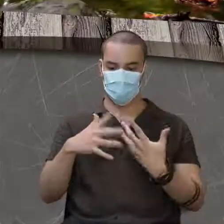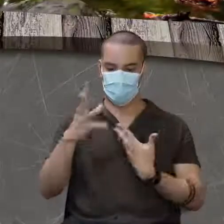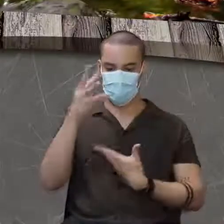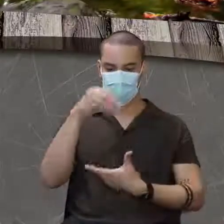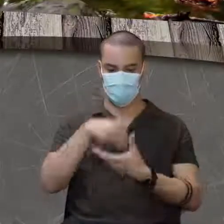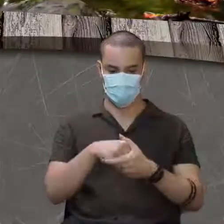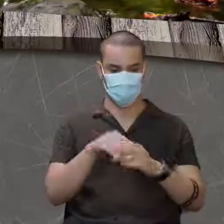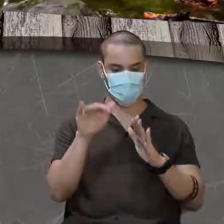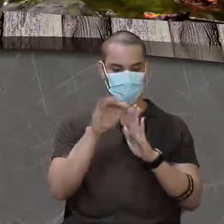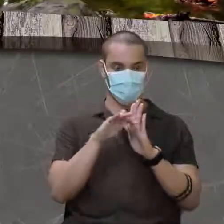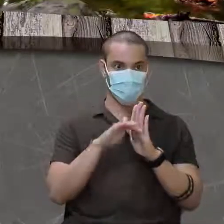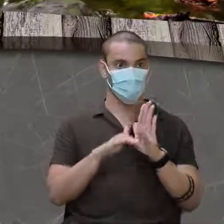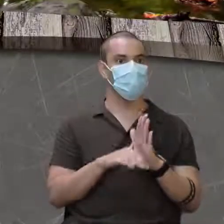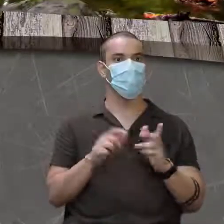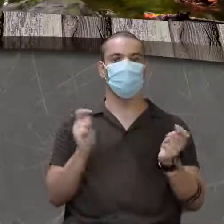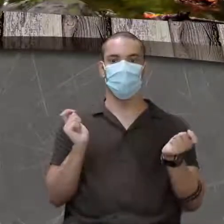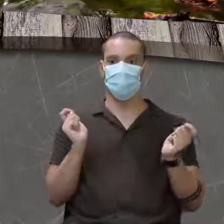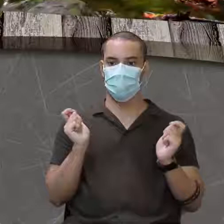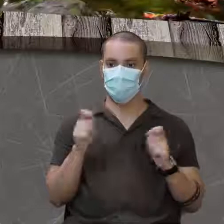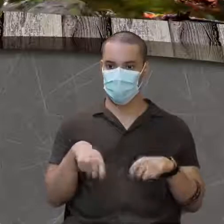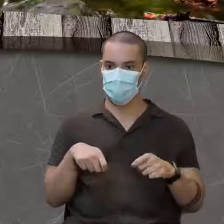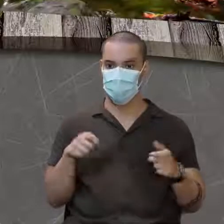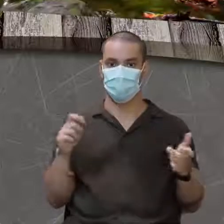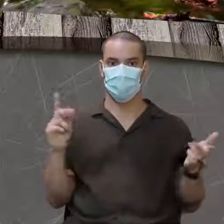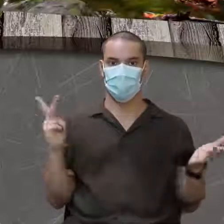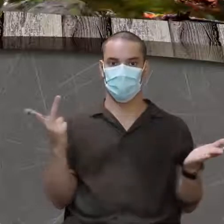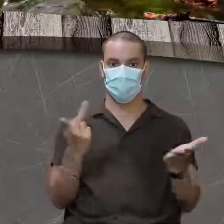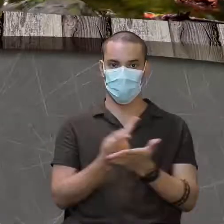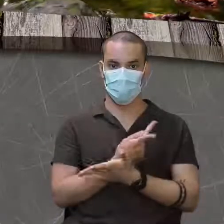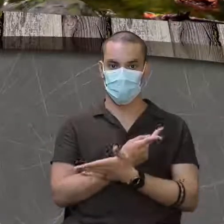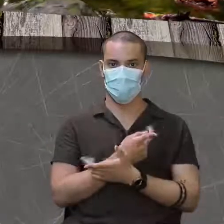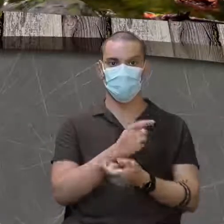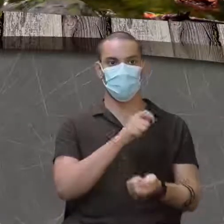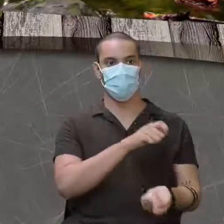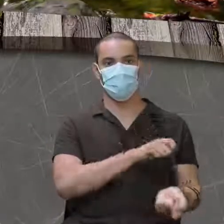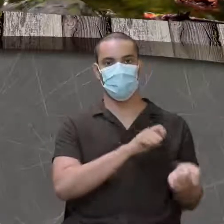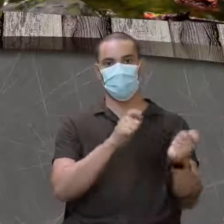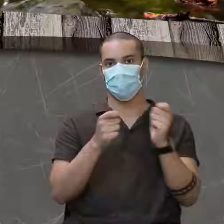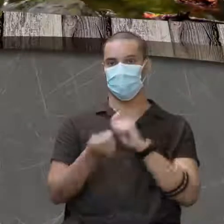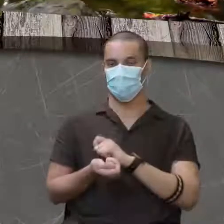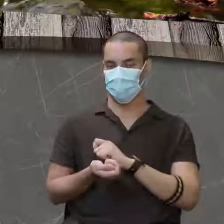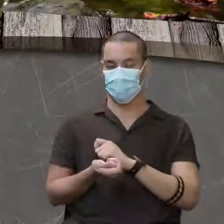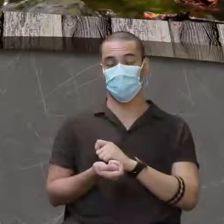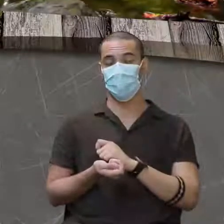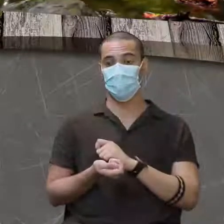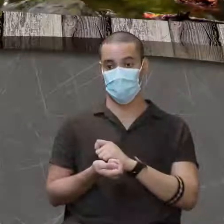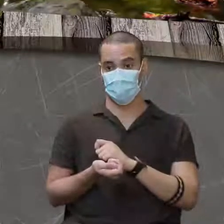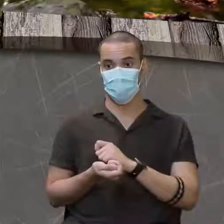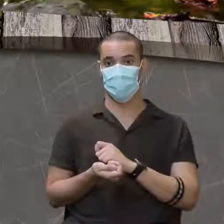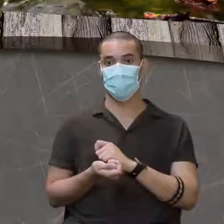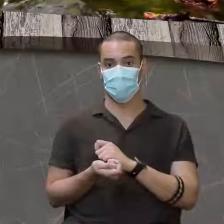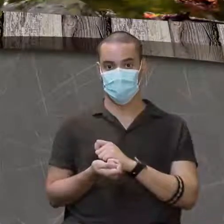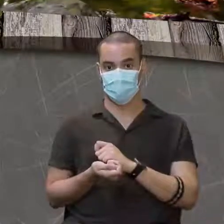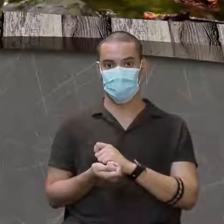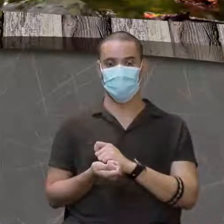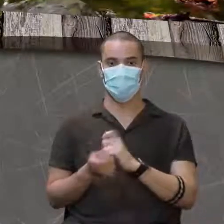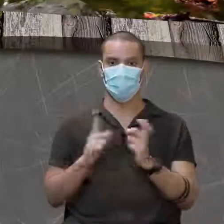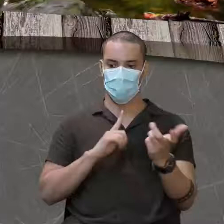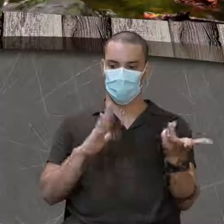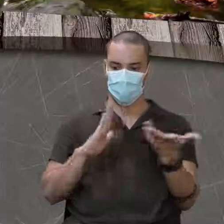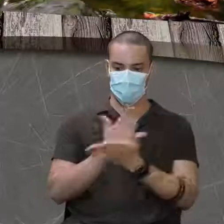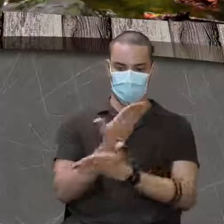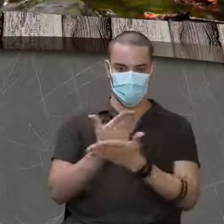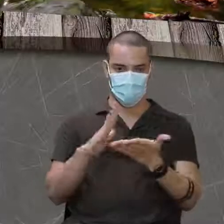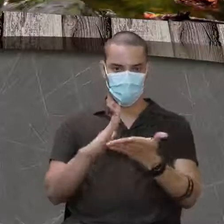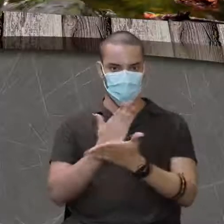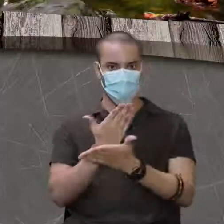internamente que pode causar um reajuste. E aí ela, em alguns